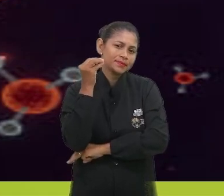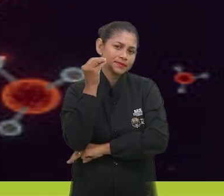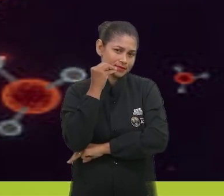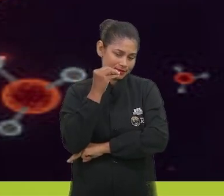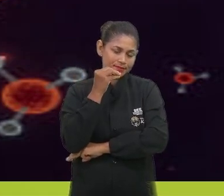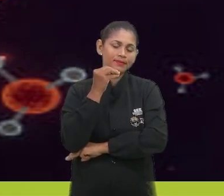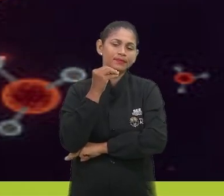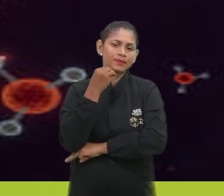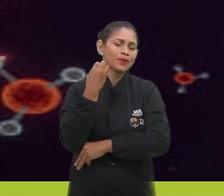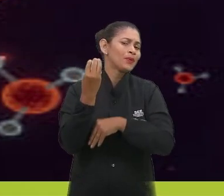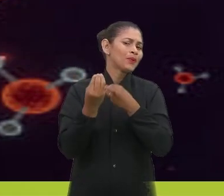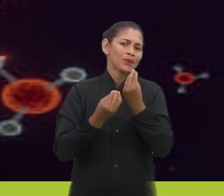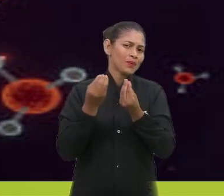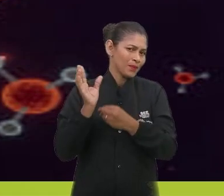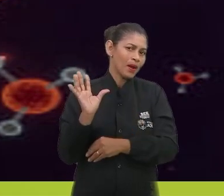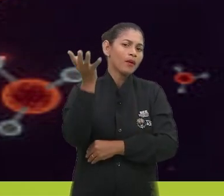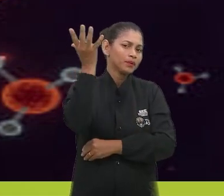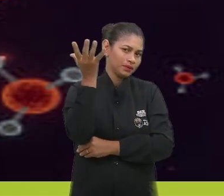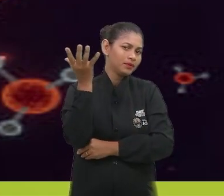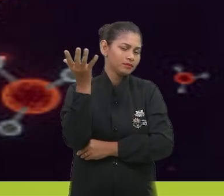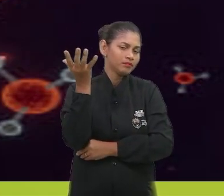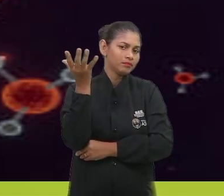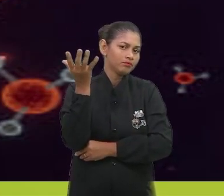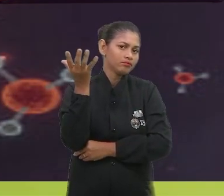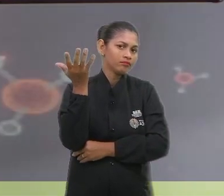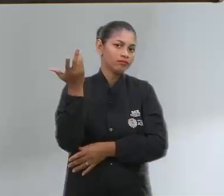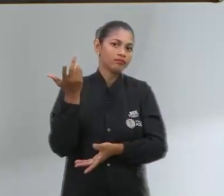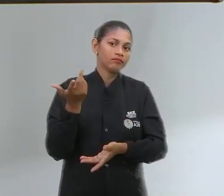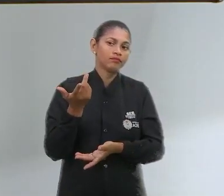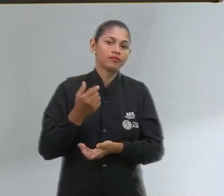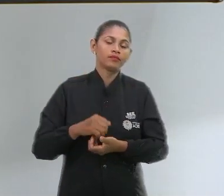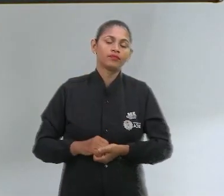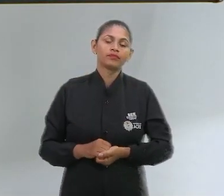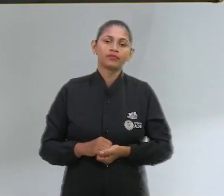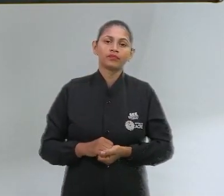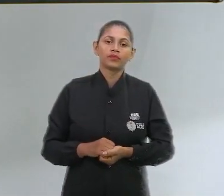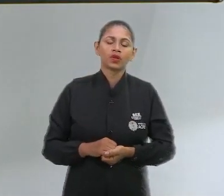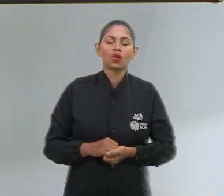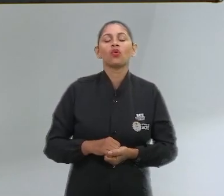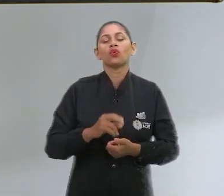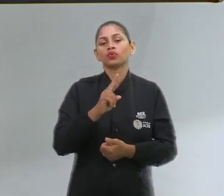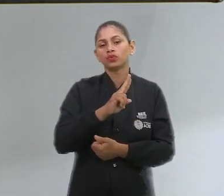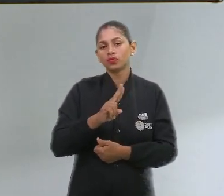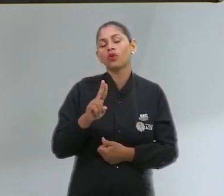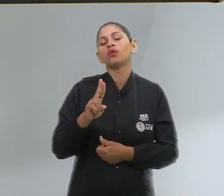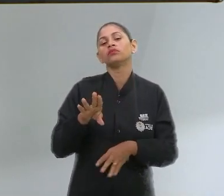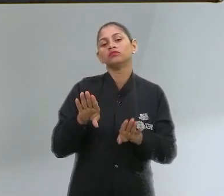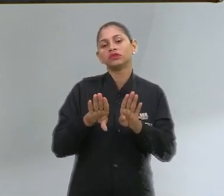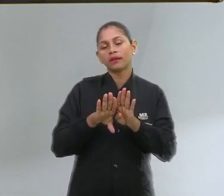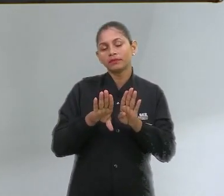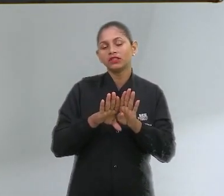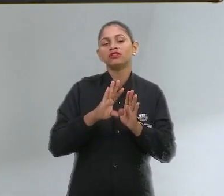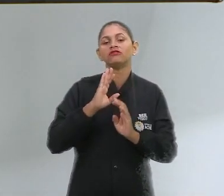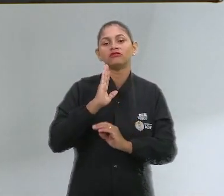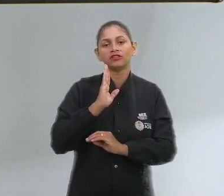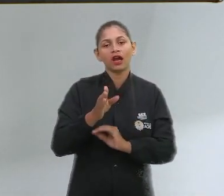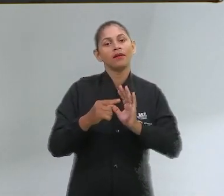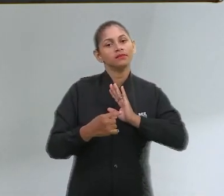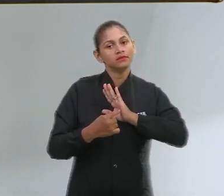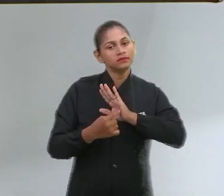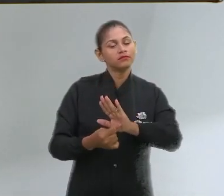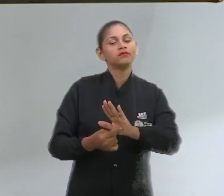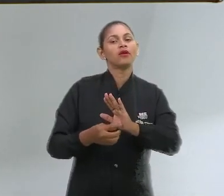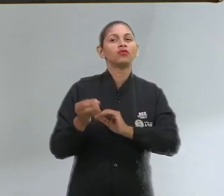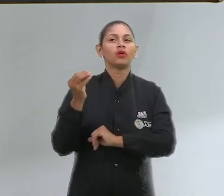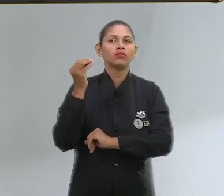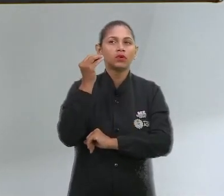essa astroquímica experimental? Então, o nome também já é bem sugestivo, né? Ela é uma astroquímica experimental. Então, eu